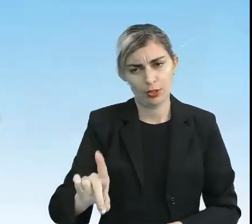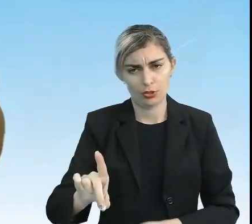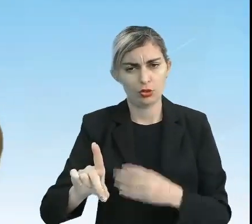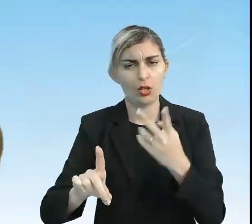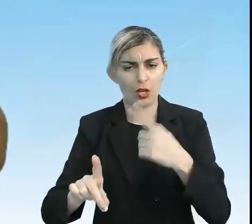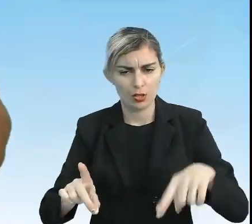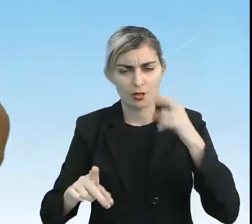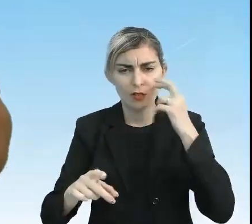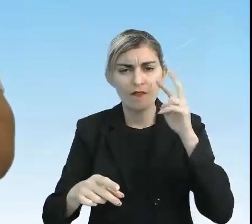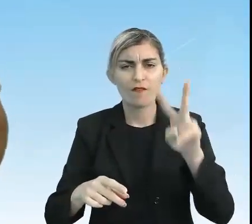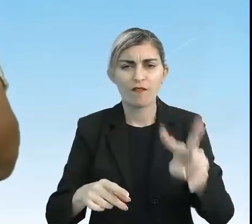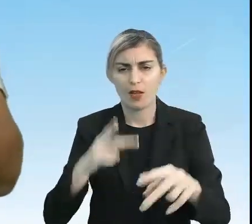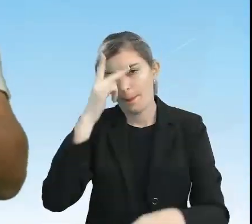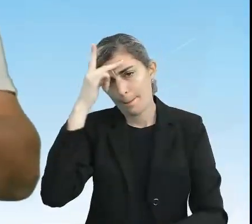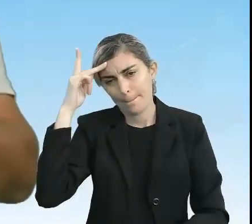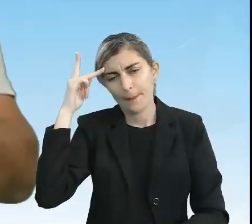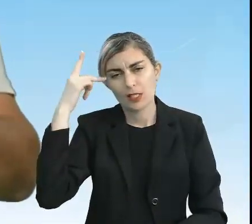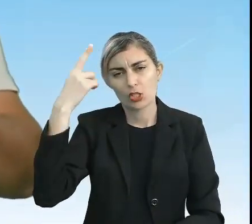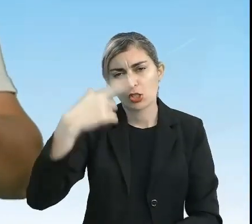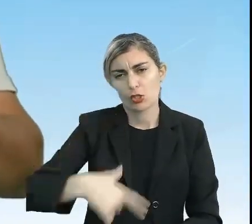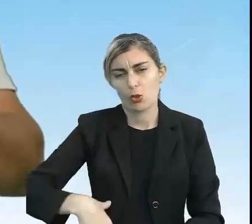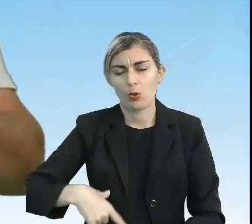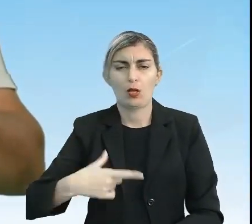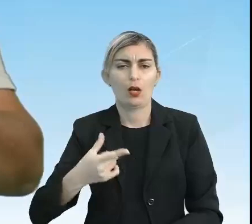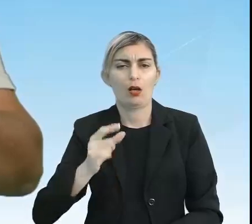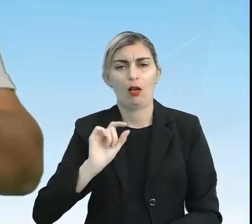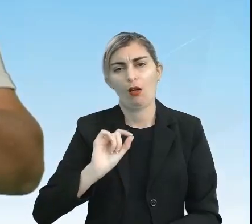nós somos vistos como pessoas que